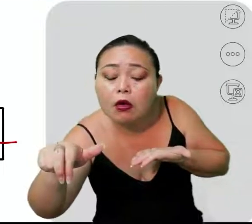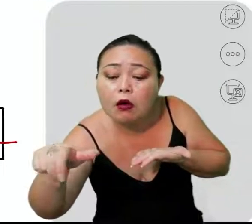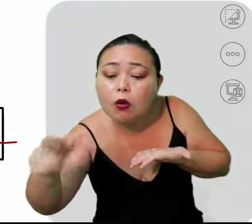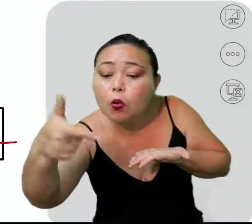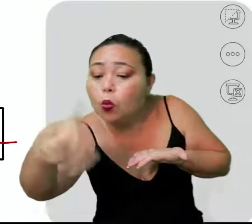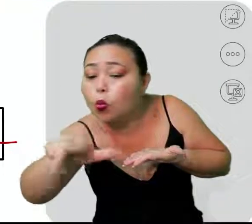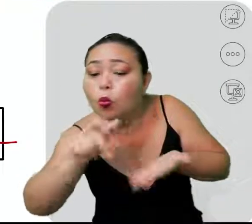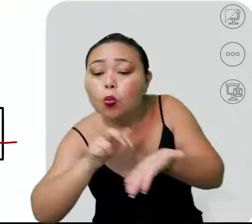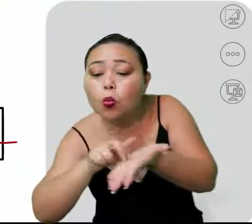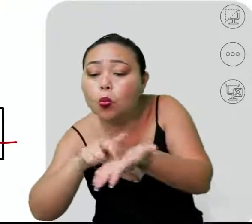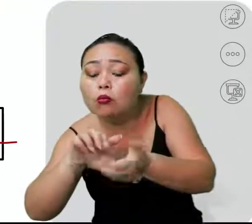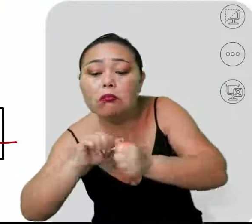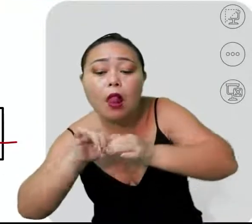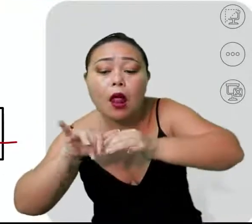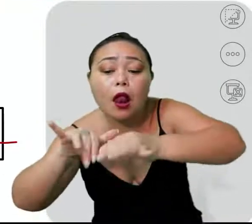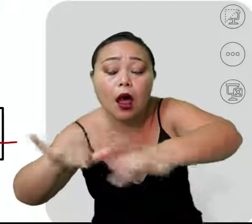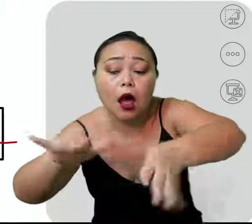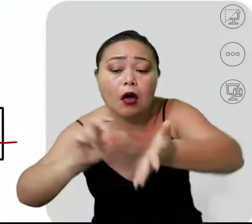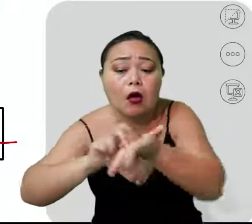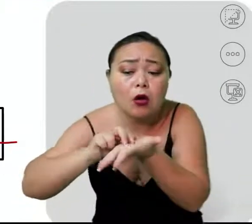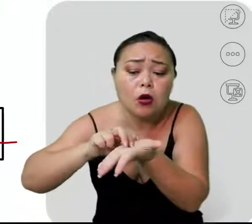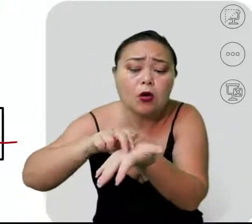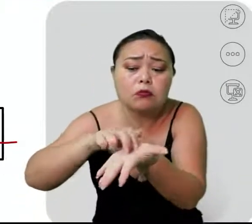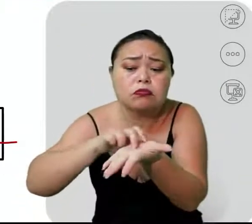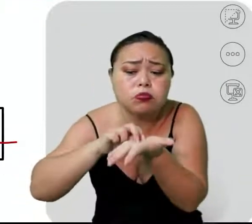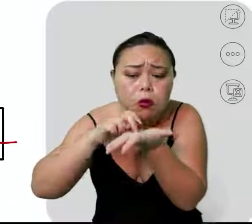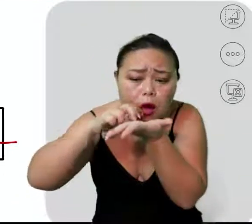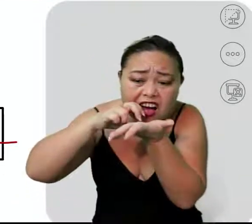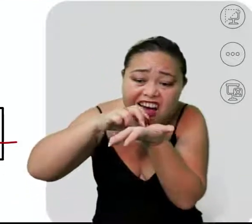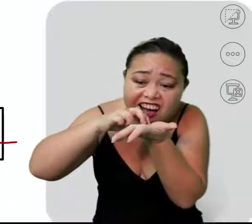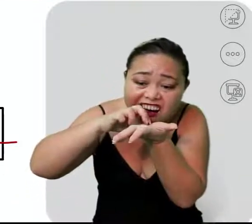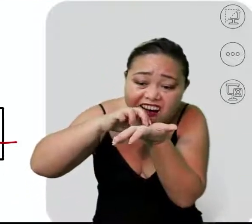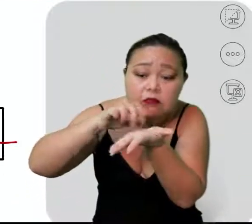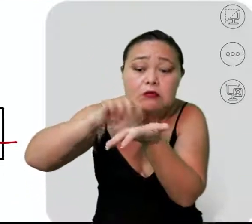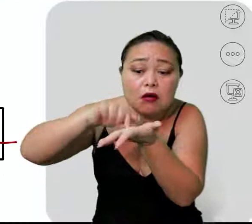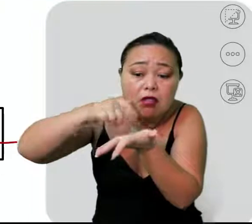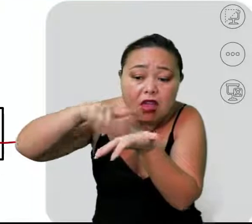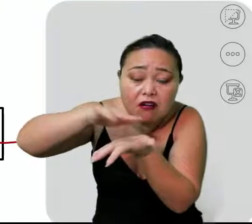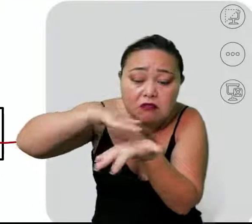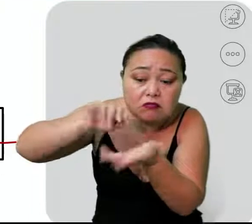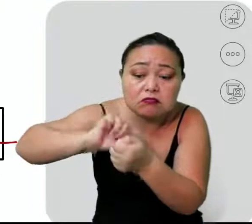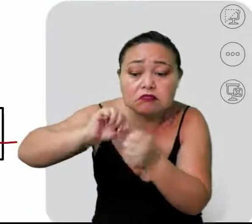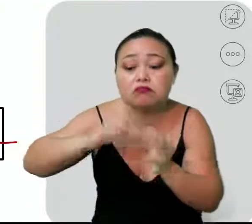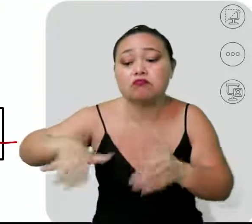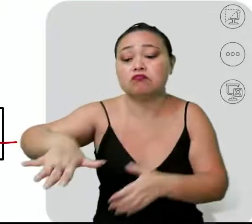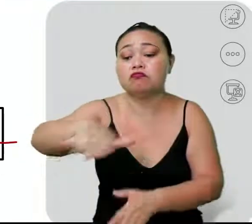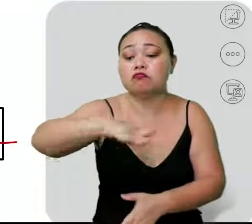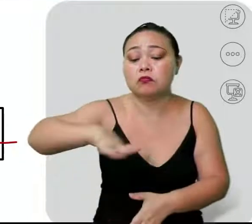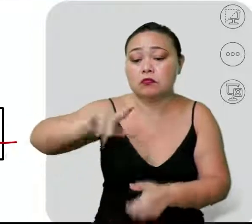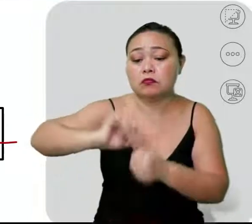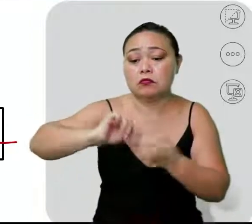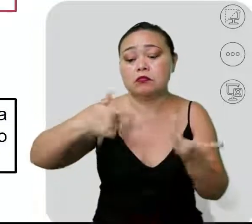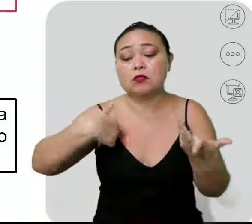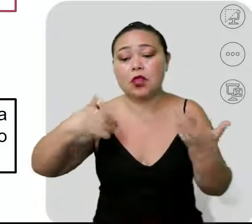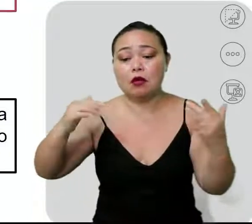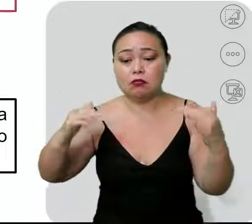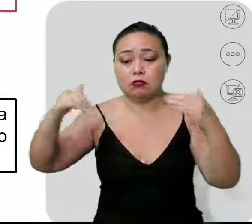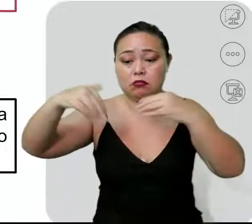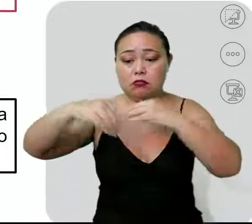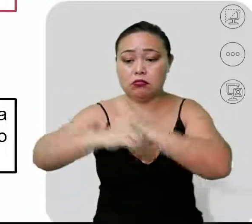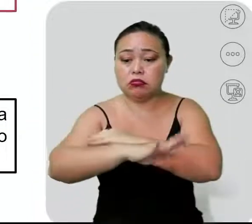contaminava outros esse prosperavam etá em cada ponto por isso que ocupou toda a região do Mediterrâneo entendeu